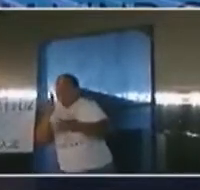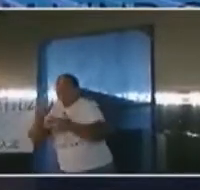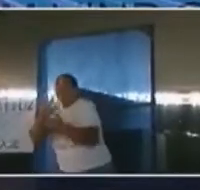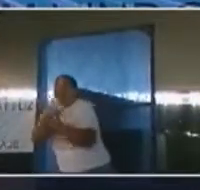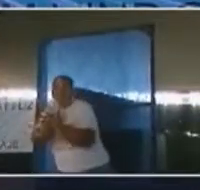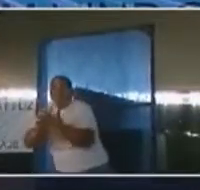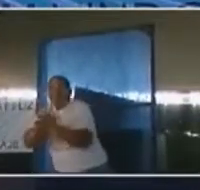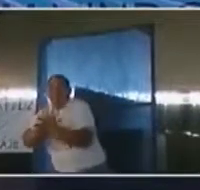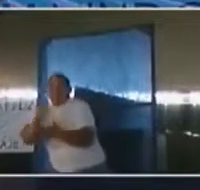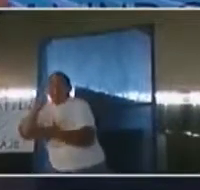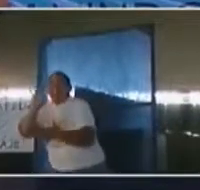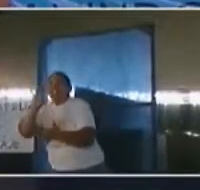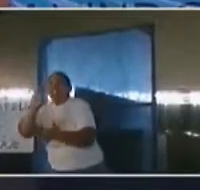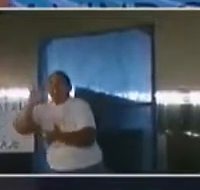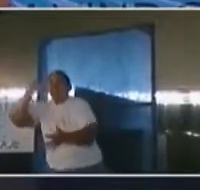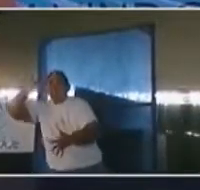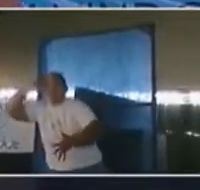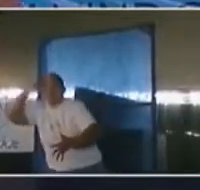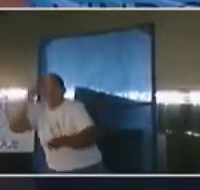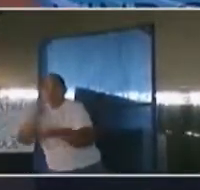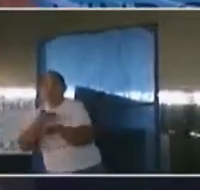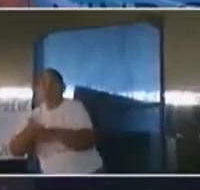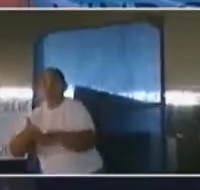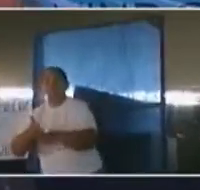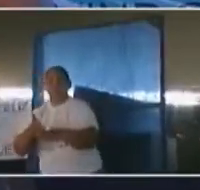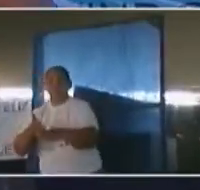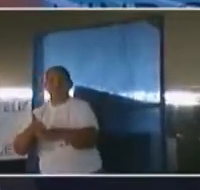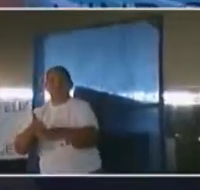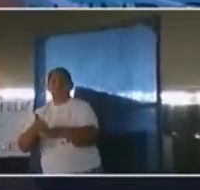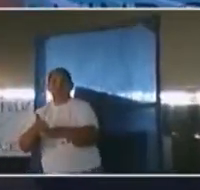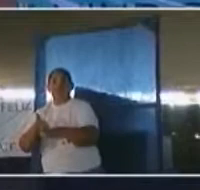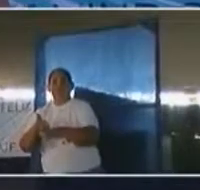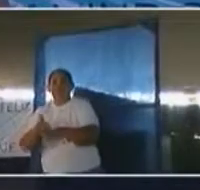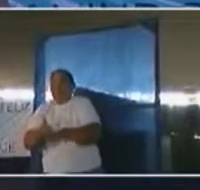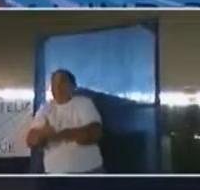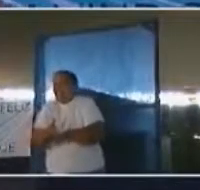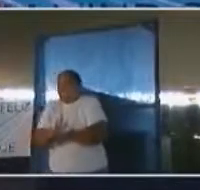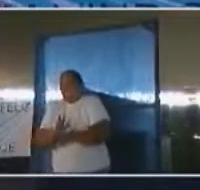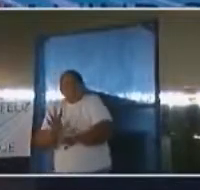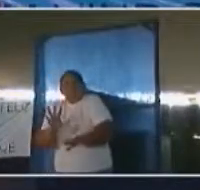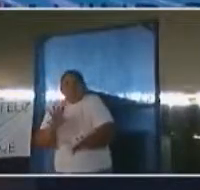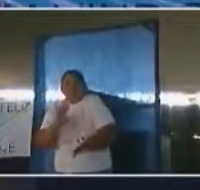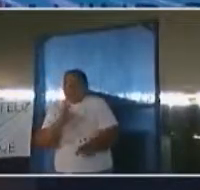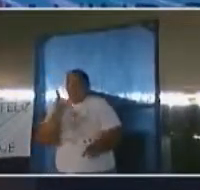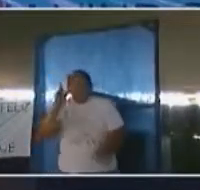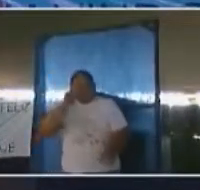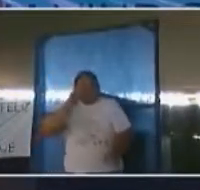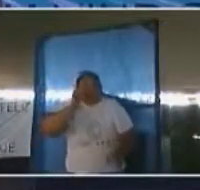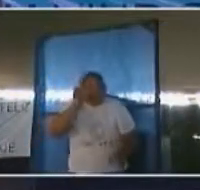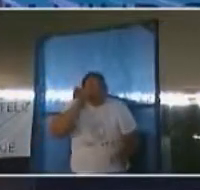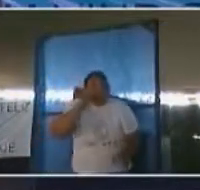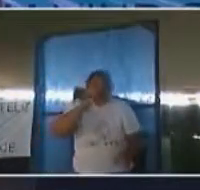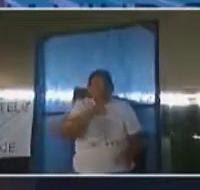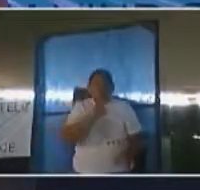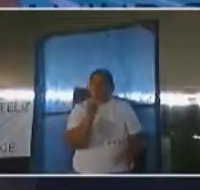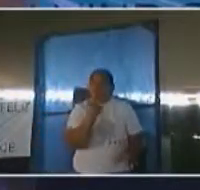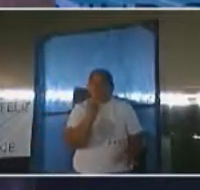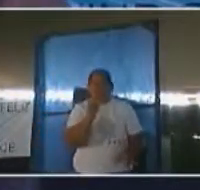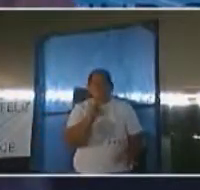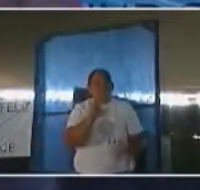E olhe lá, só nos dias bons a imagem era inteligível.